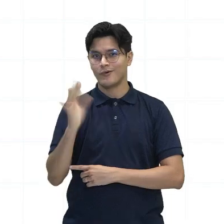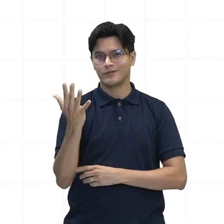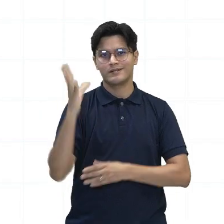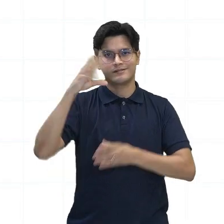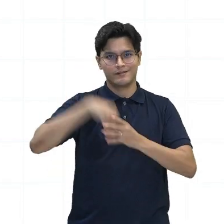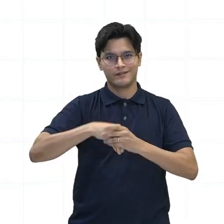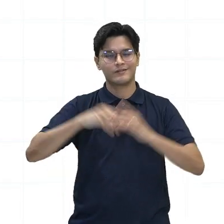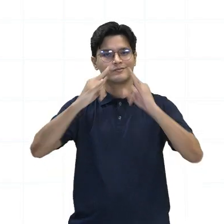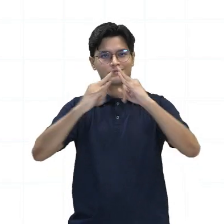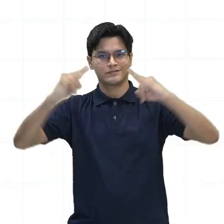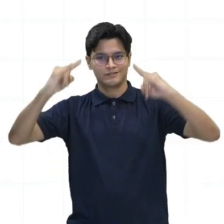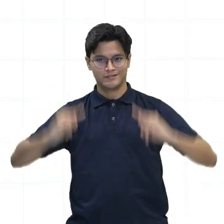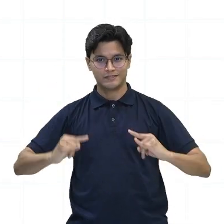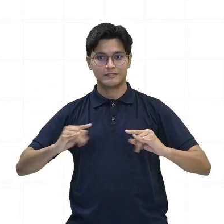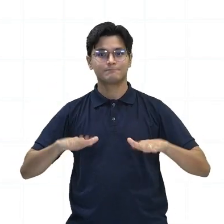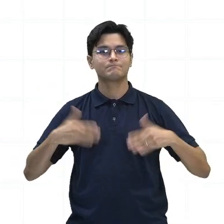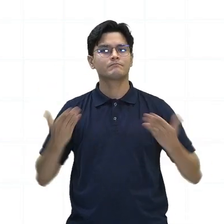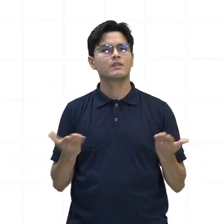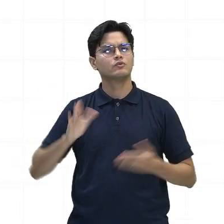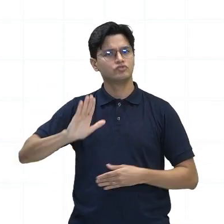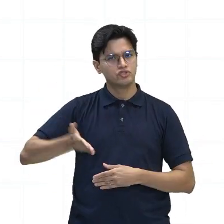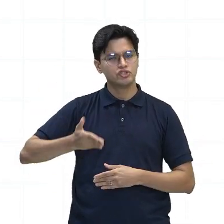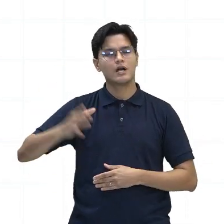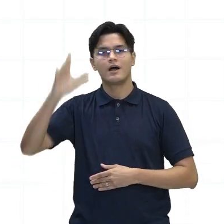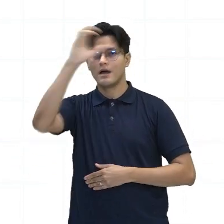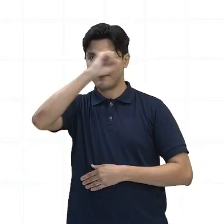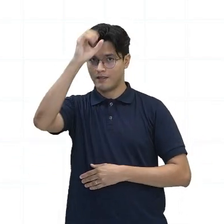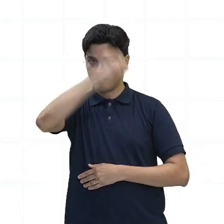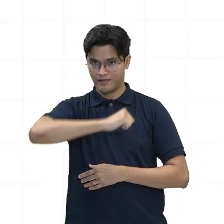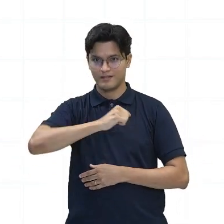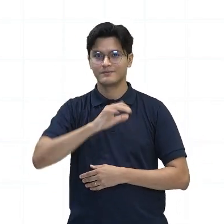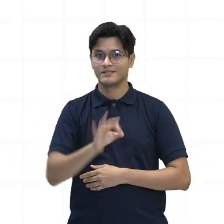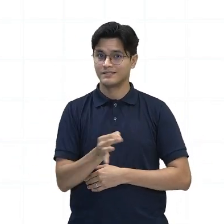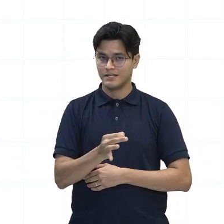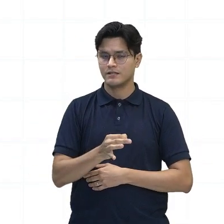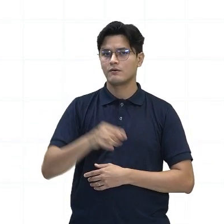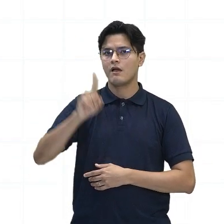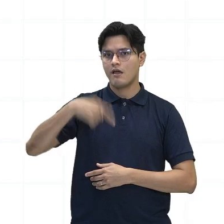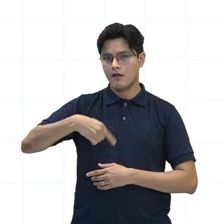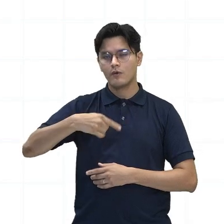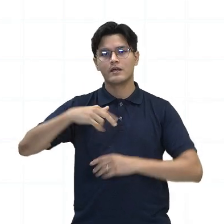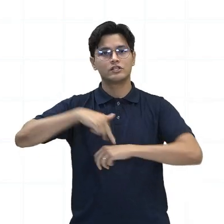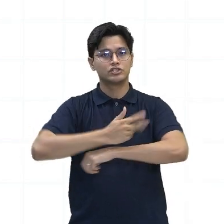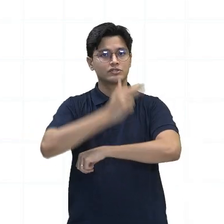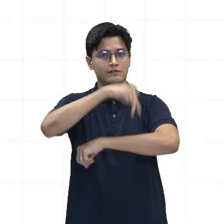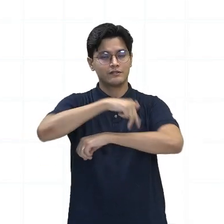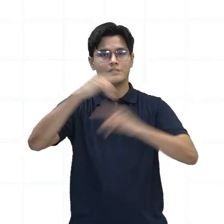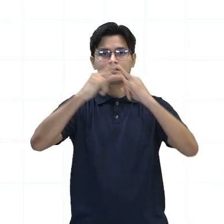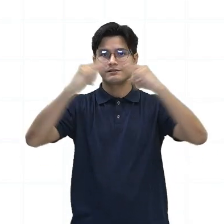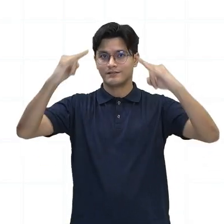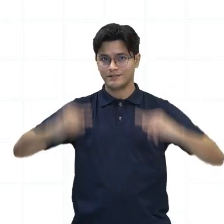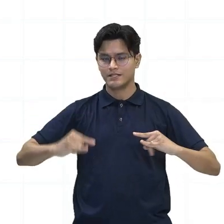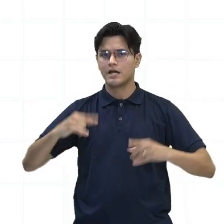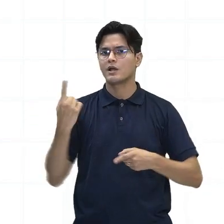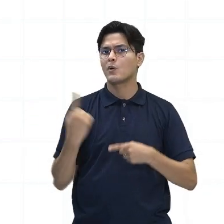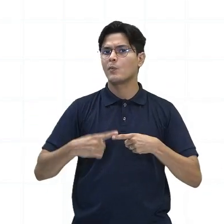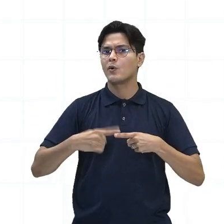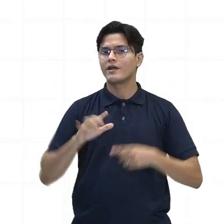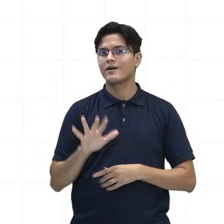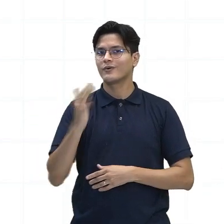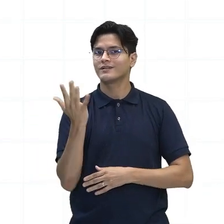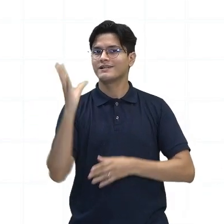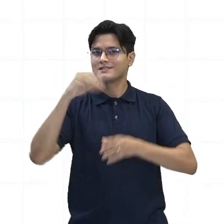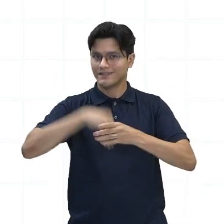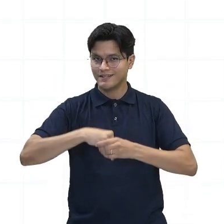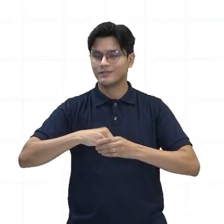viu a relação, tá? Se chama de ginástica circense porque as atividades ocorrem ali dentro do circo.